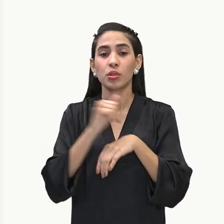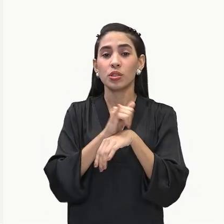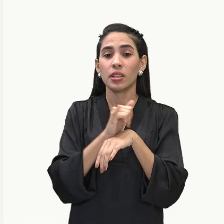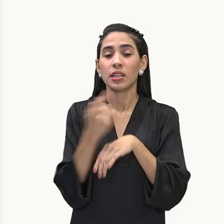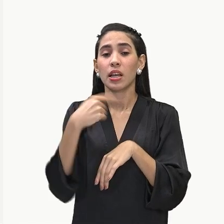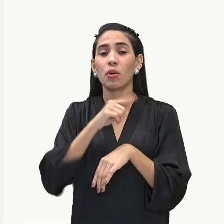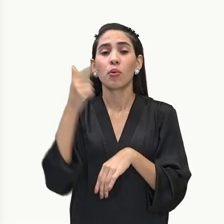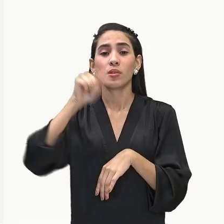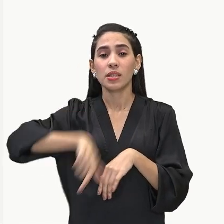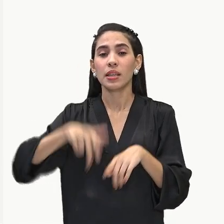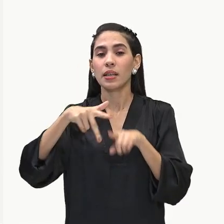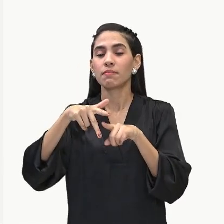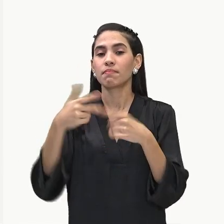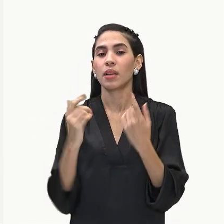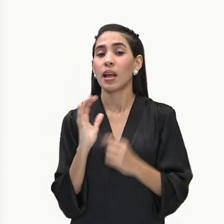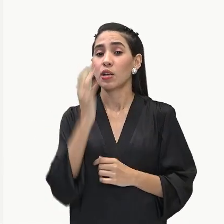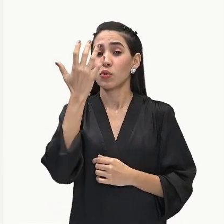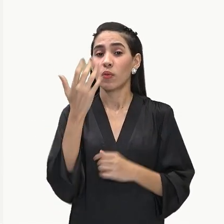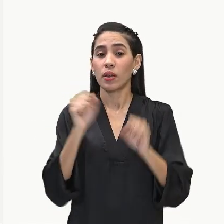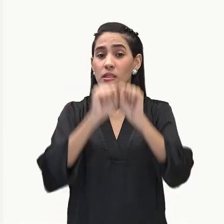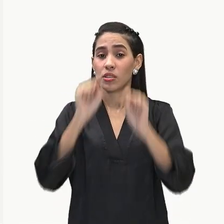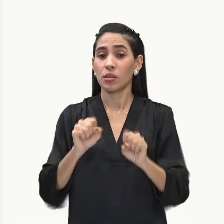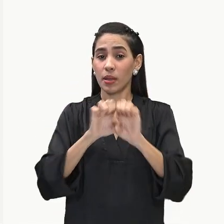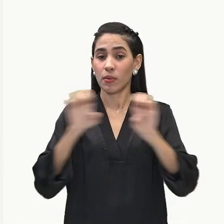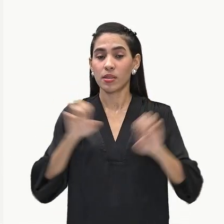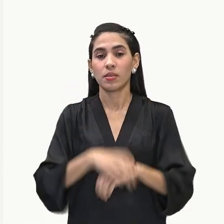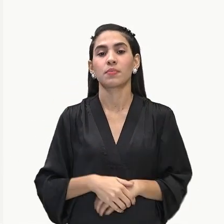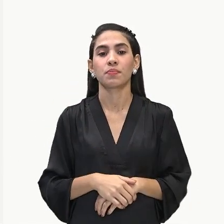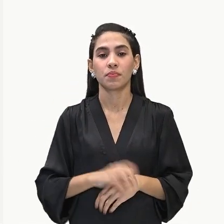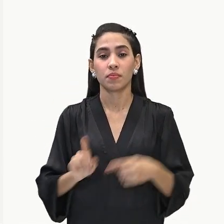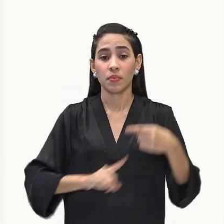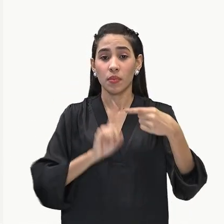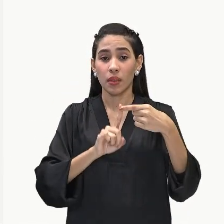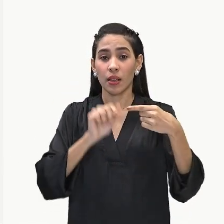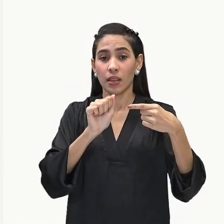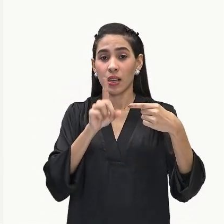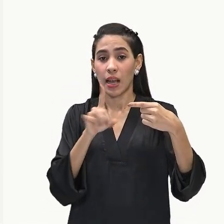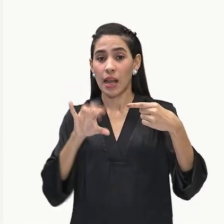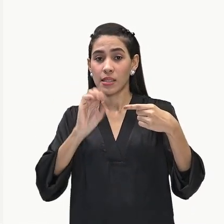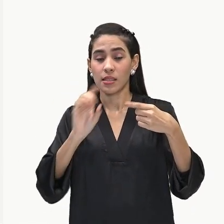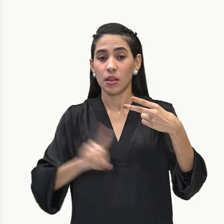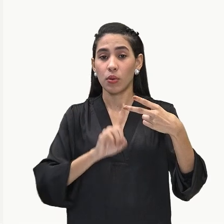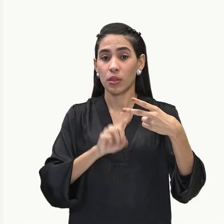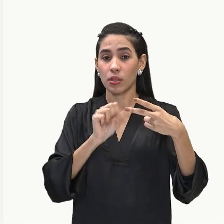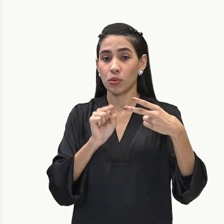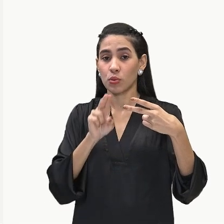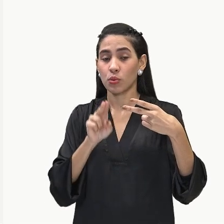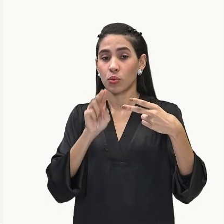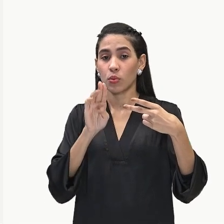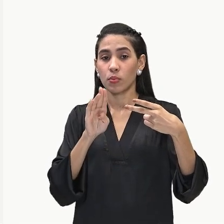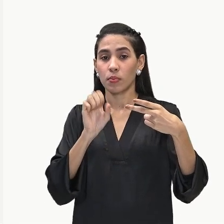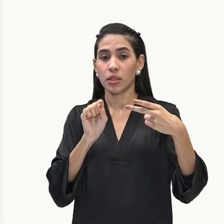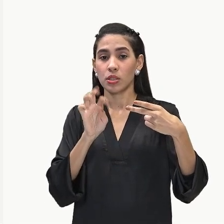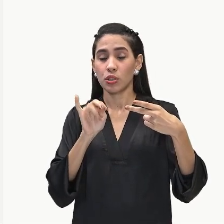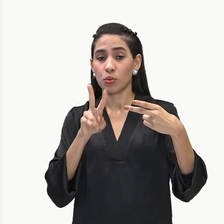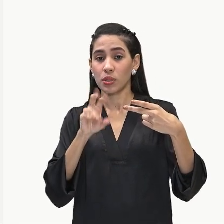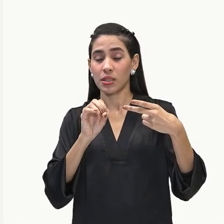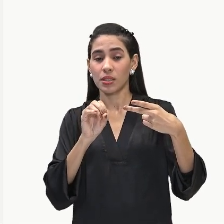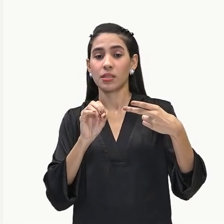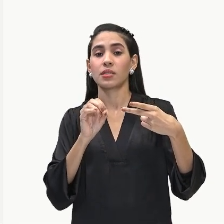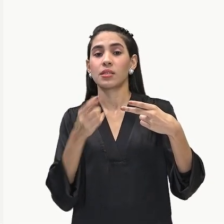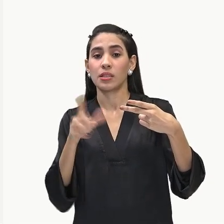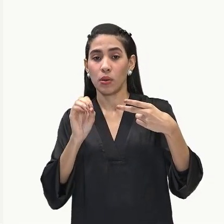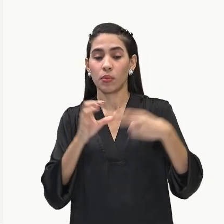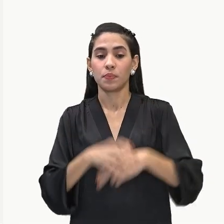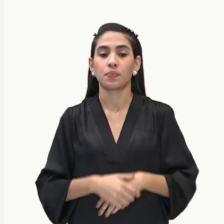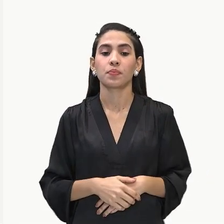um sistema de equações? Adição e substituição. Mas acompanhando aí a próxima leitura, o